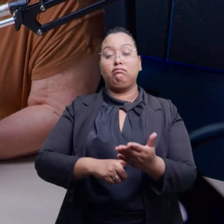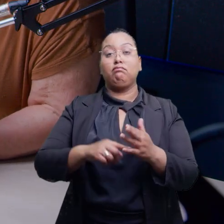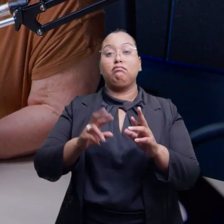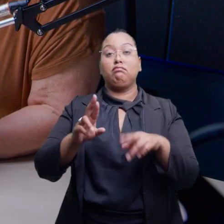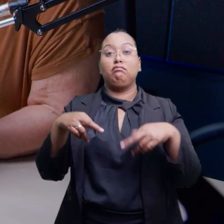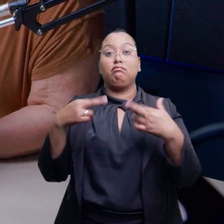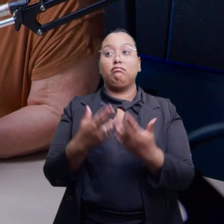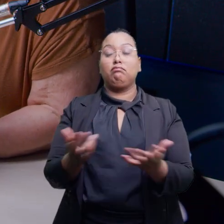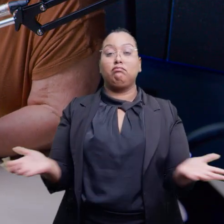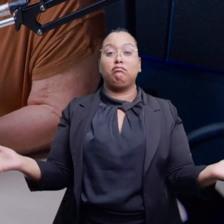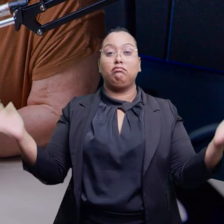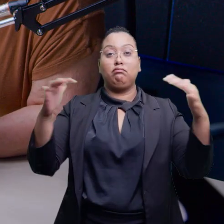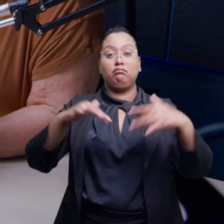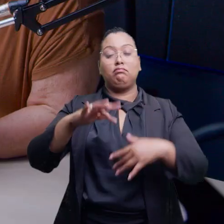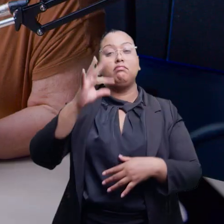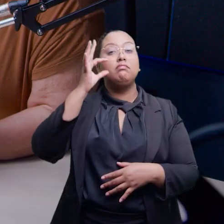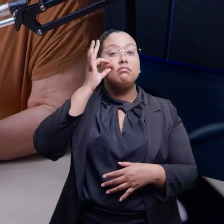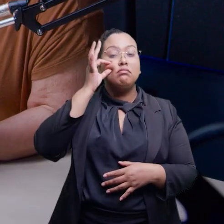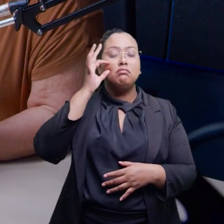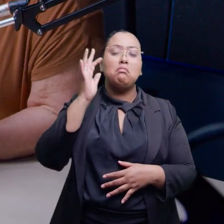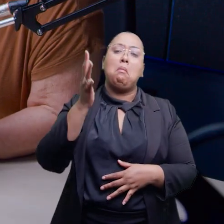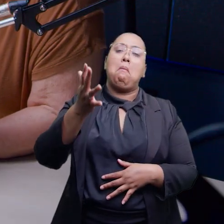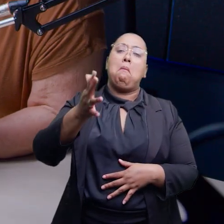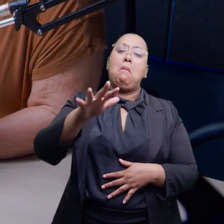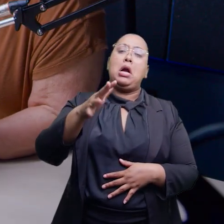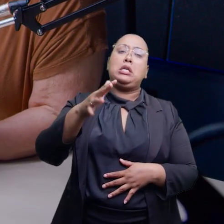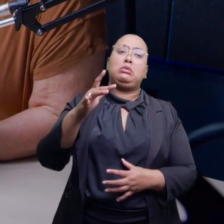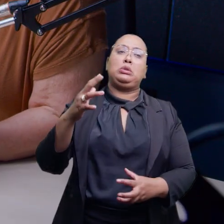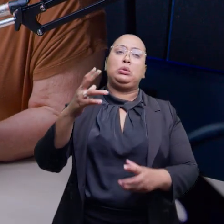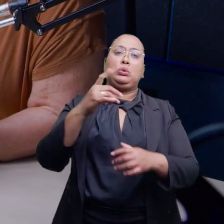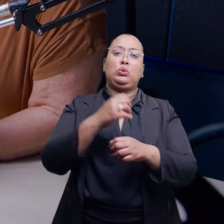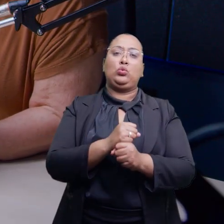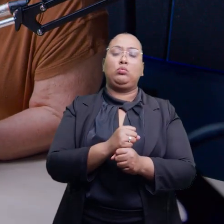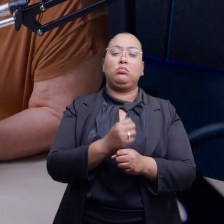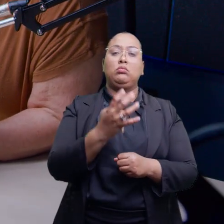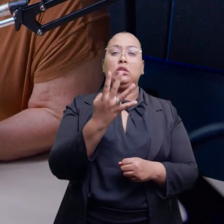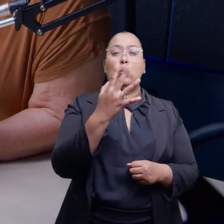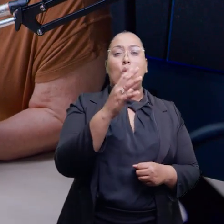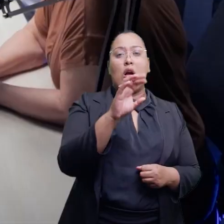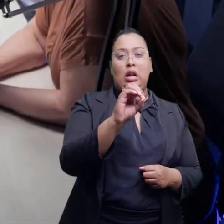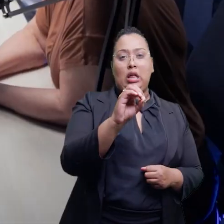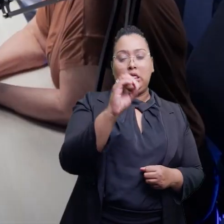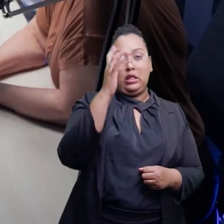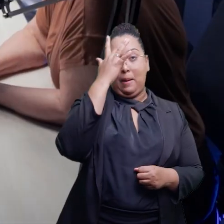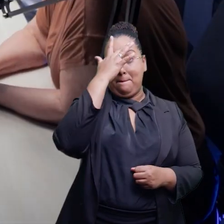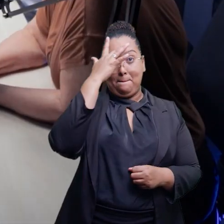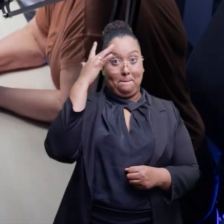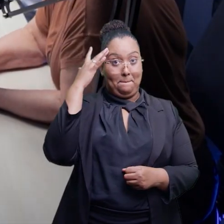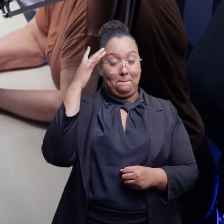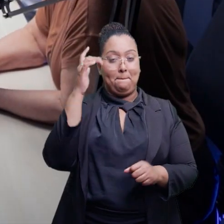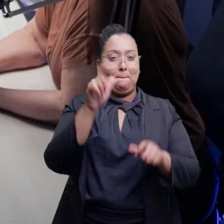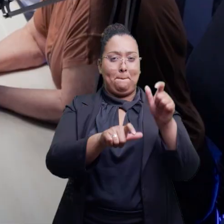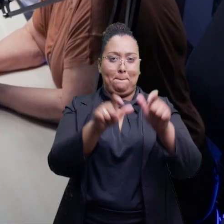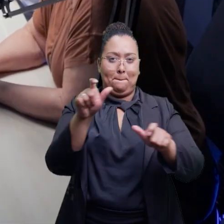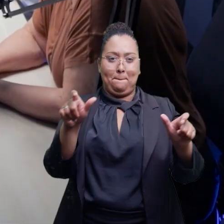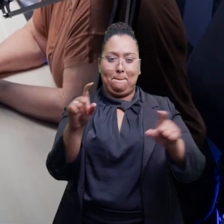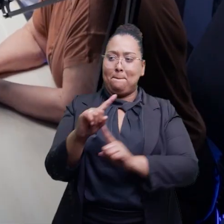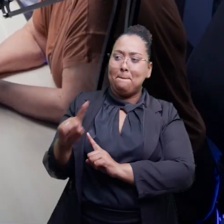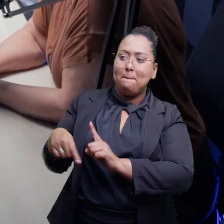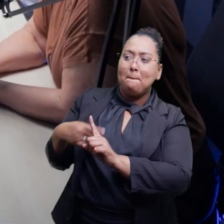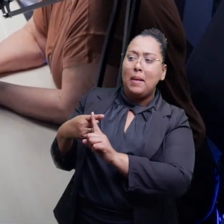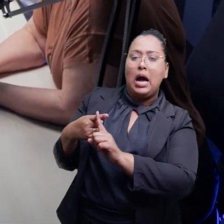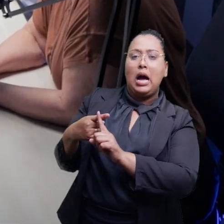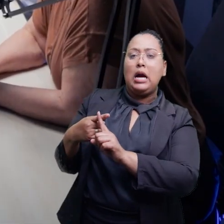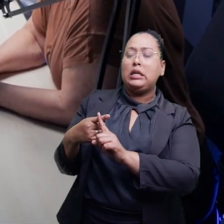Goiânia, que em geral junta mais ou menos 40 pessoas, né? Mais